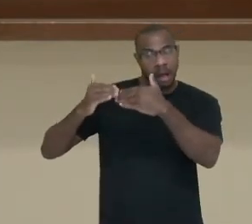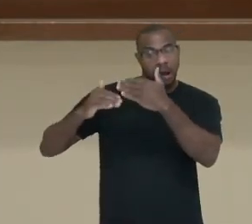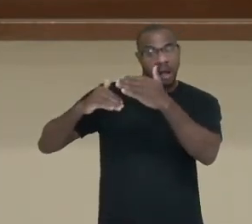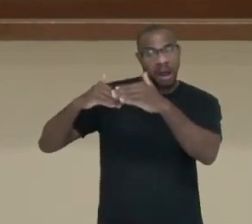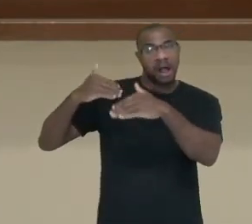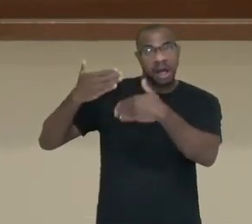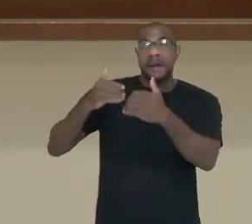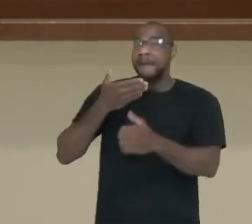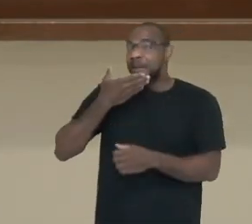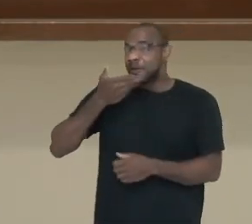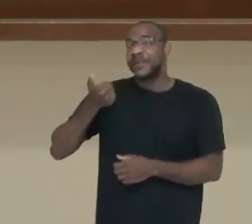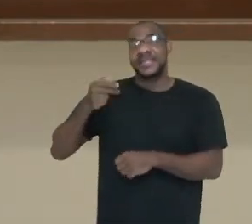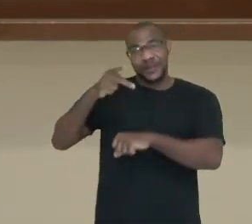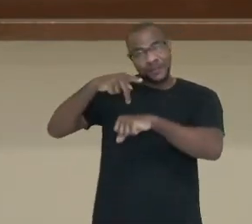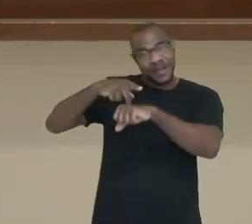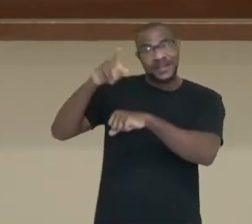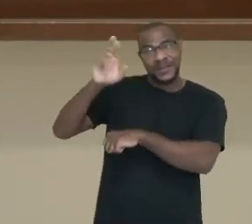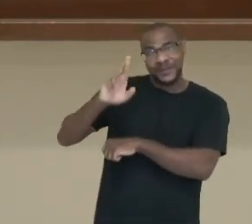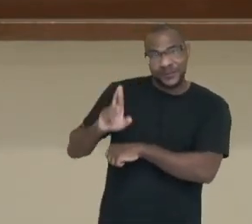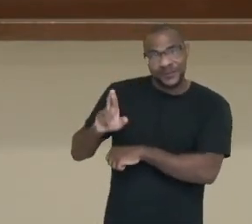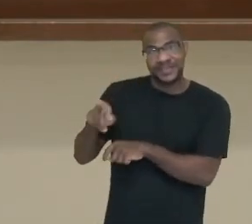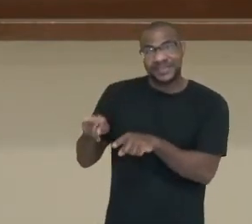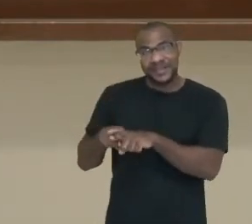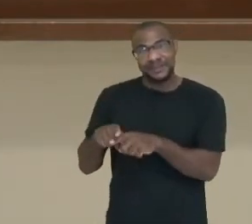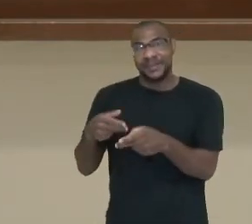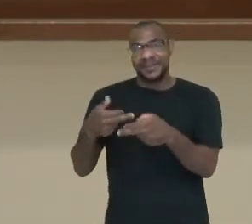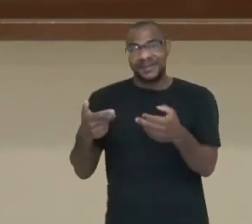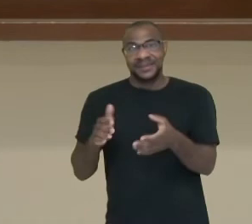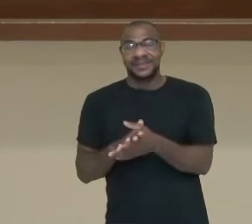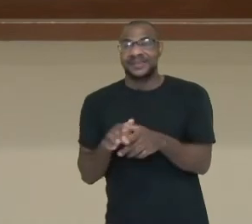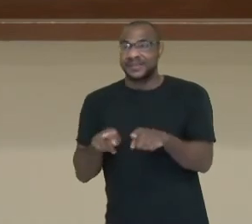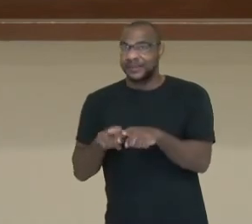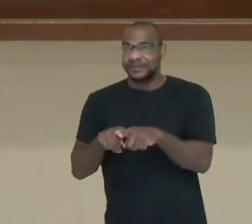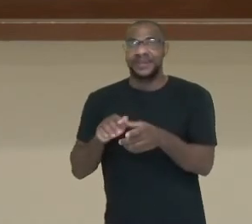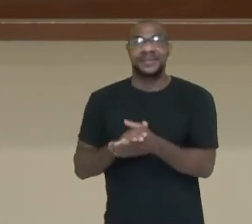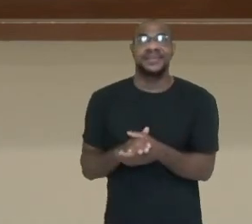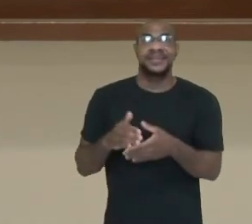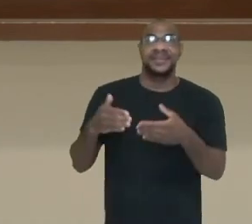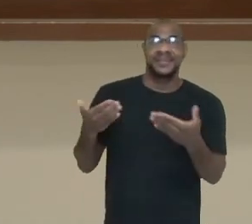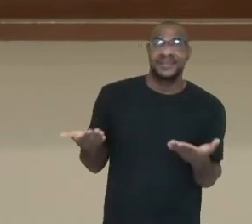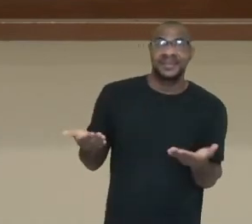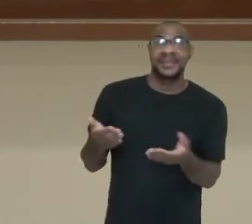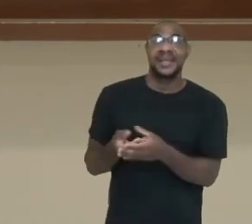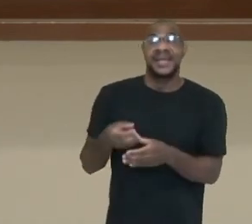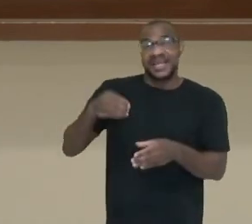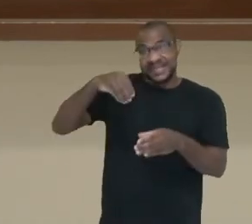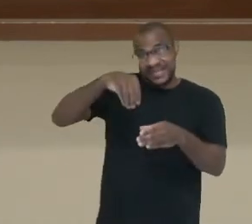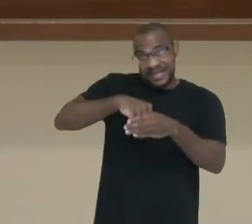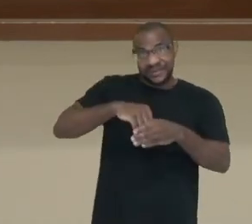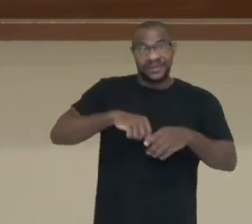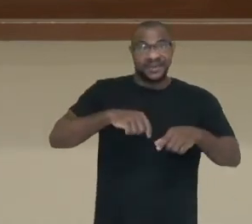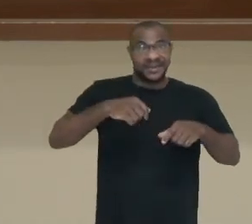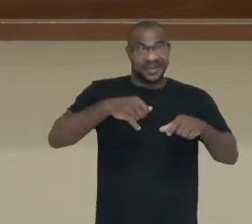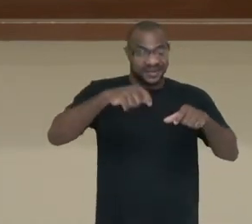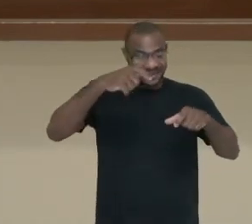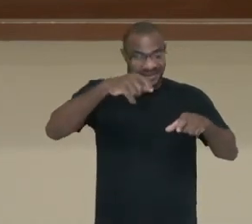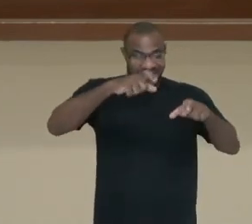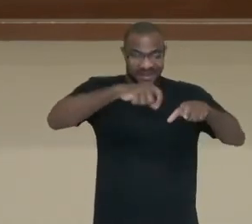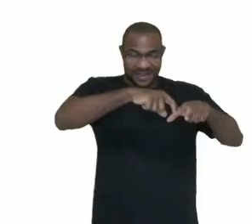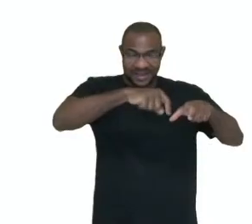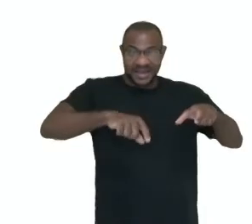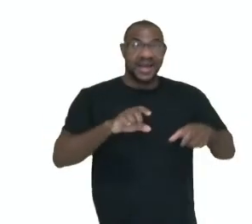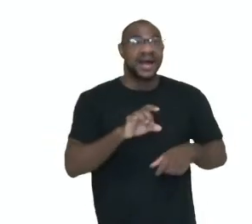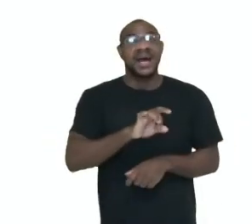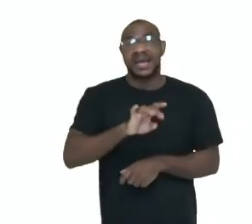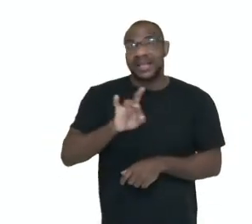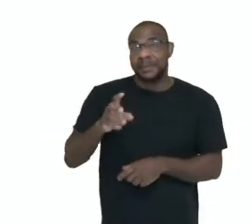uma melhoria, uma otimização e uma diversificação de produtos. Dentro desse quesito, cada um deles pode ser